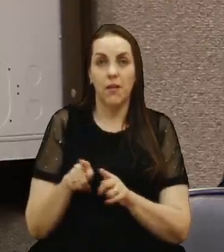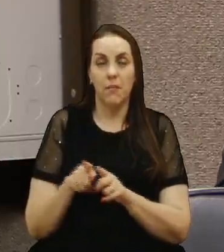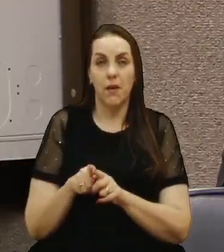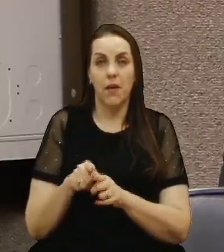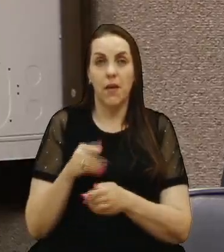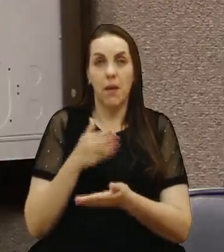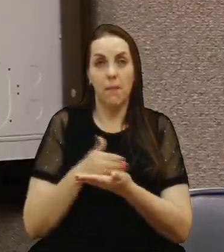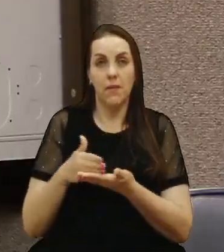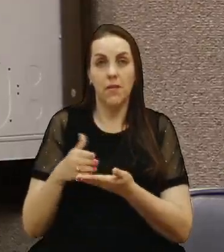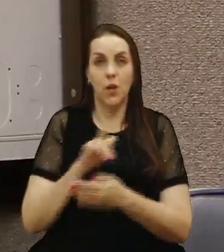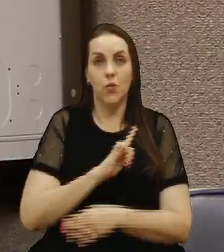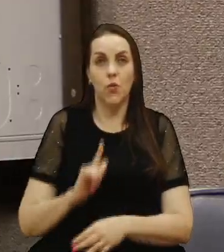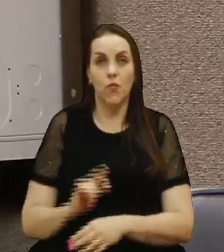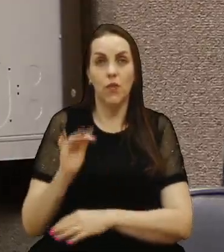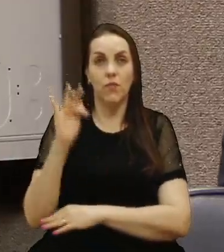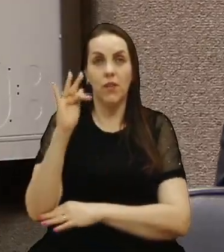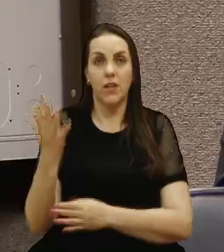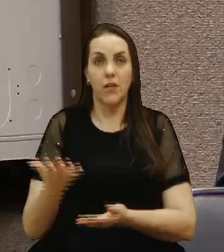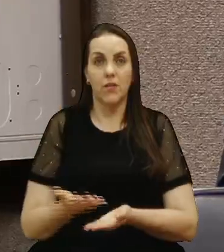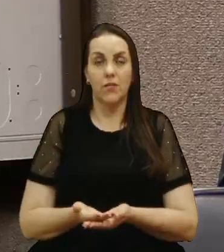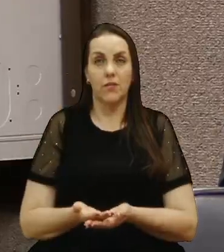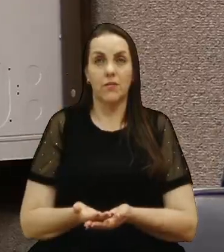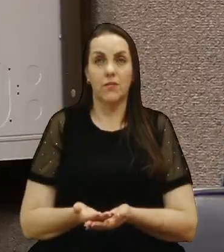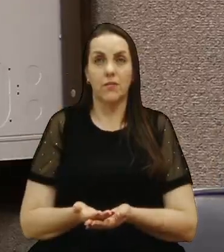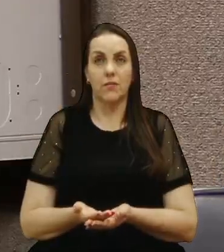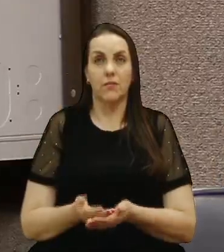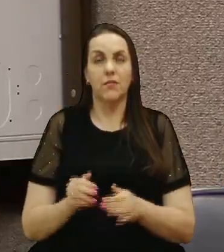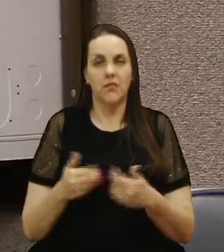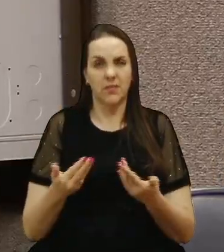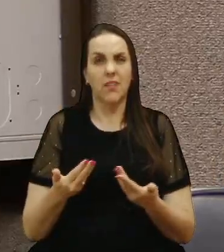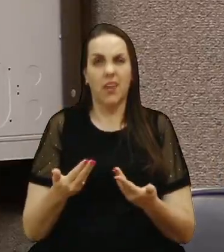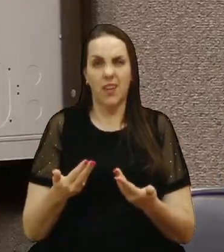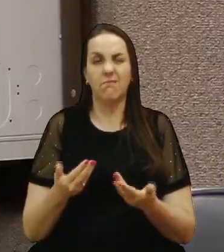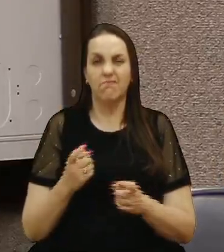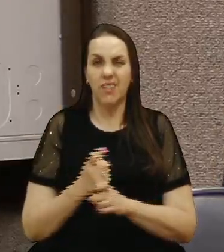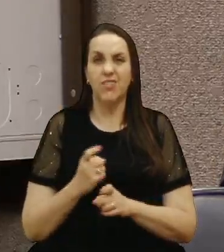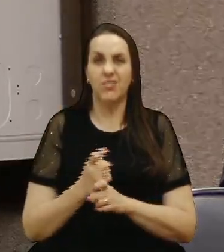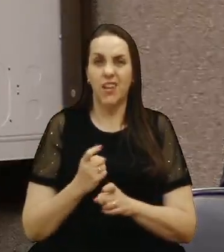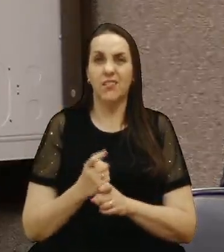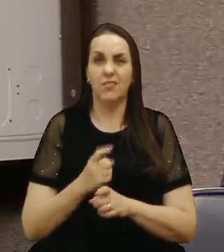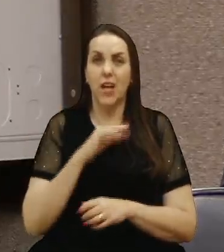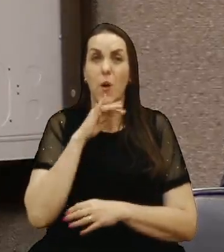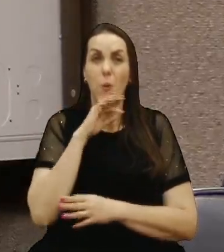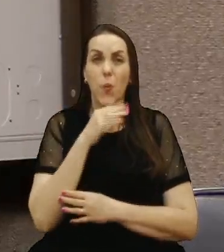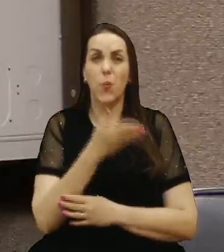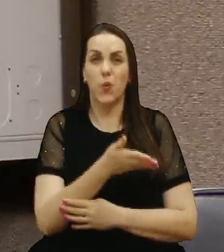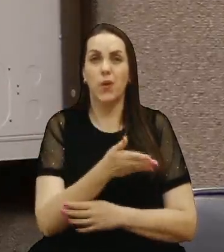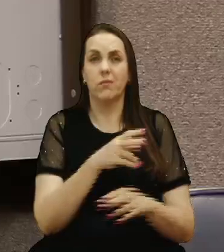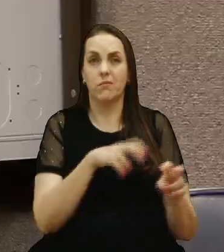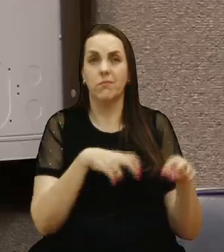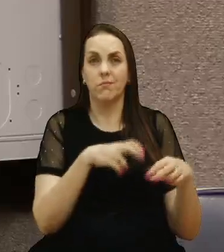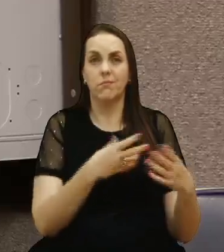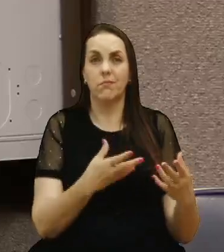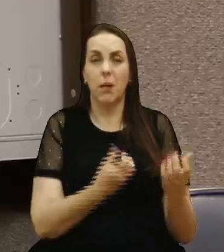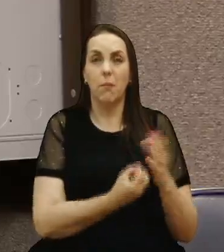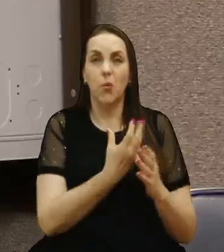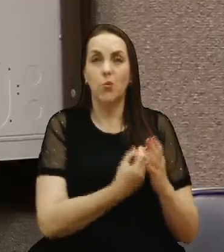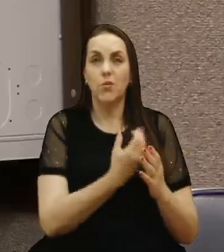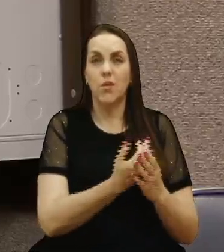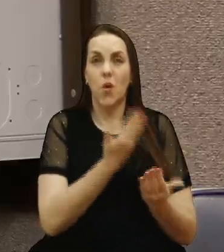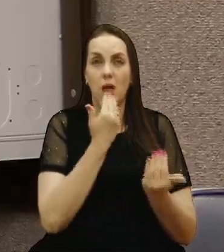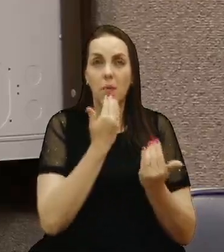governo federal. Então, é chato isso. É ruim para os agricultores. Eles que produzem alimentos, eles